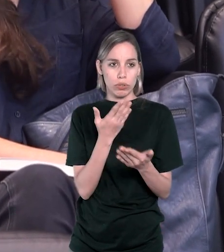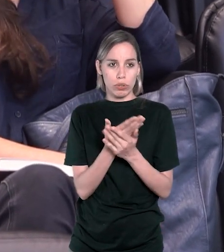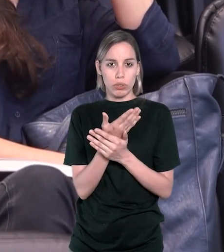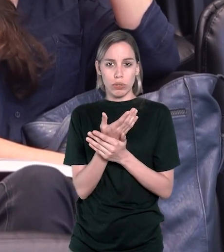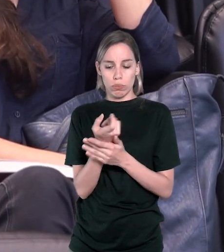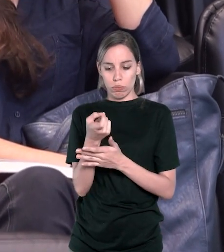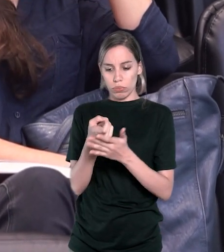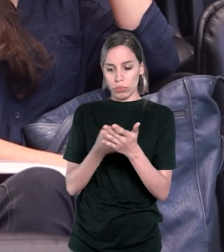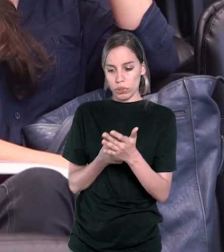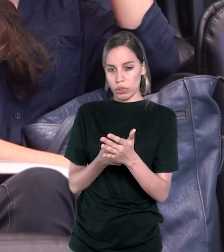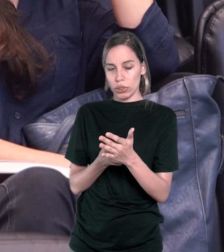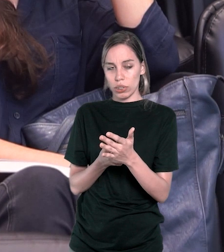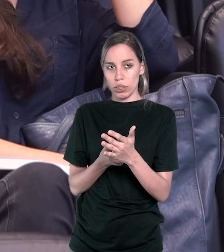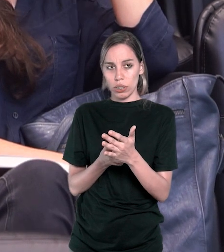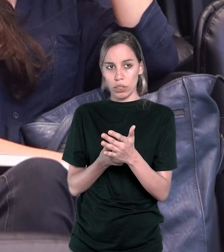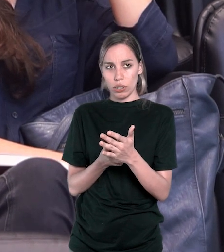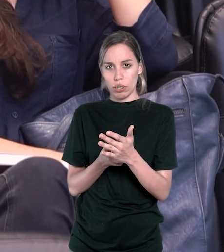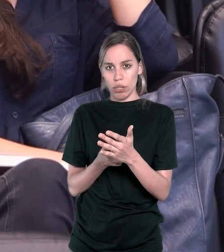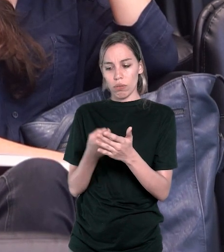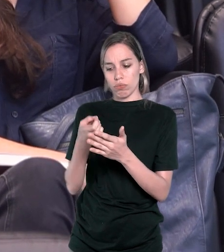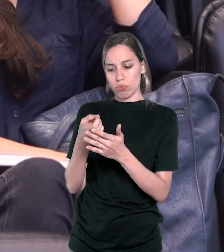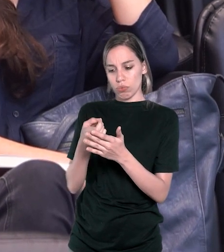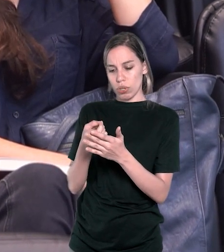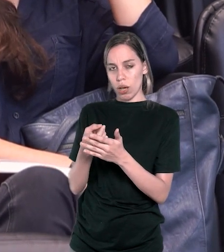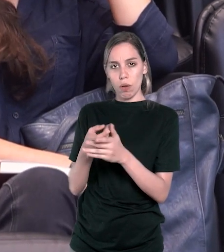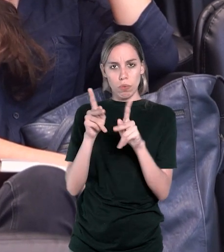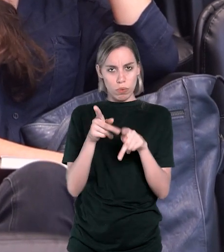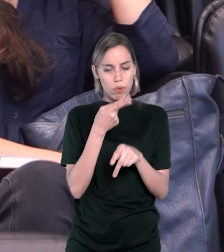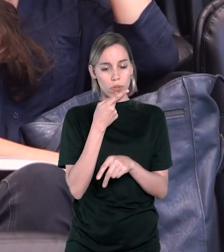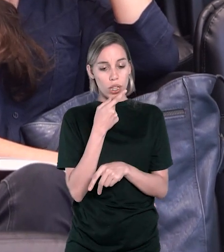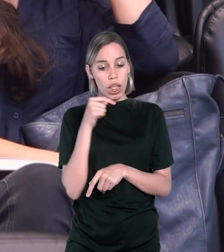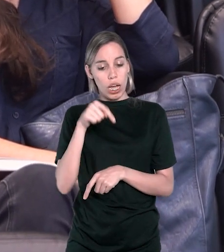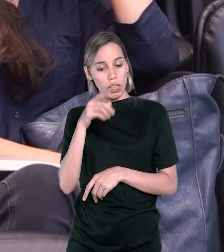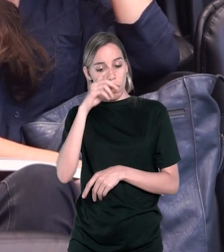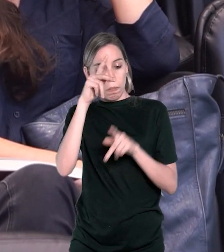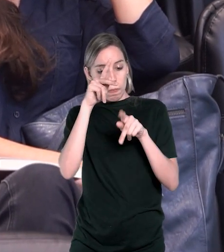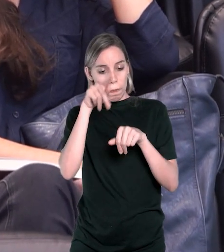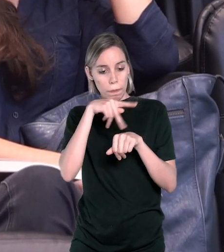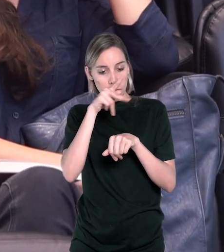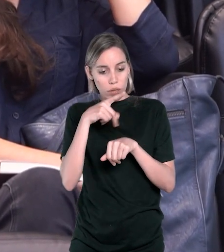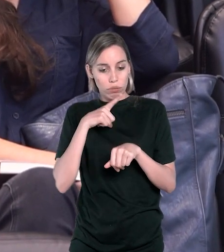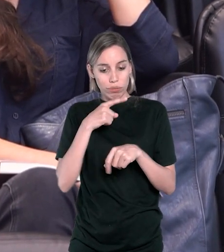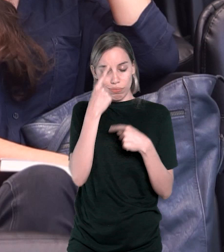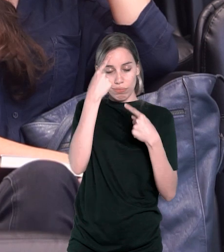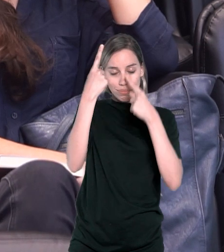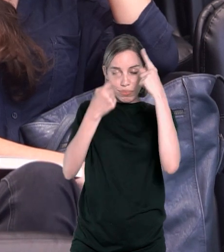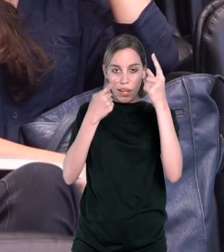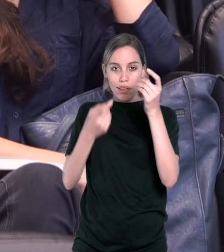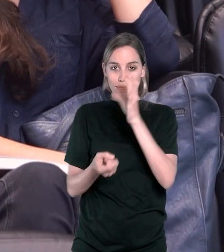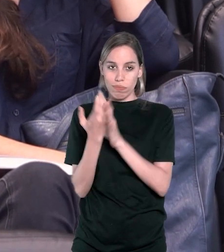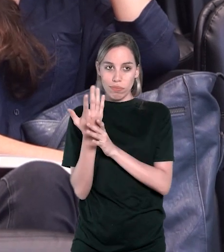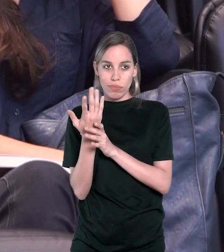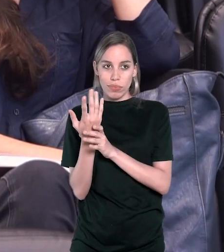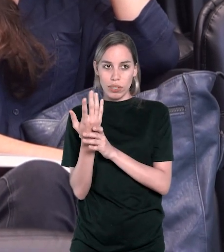que o cara dá fala só, isso aqui é um país onde as ideias valem muito. Né? Ao contrário do Brasil, né? O Brasil é um país que valoriza muito pouco,